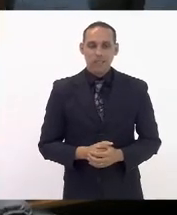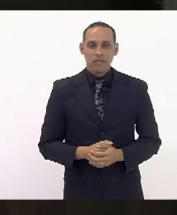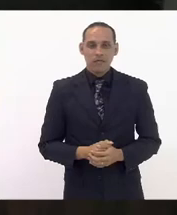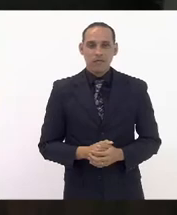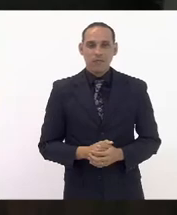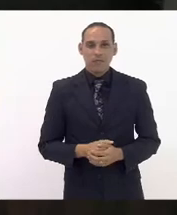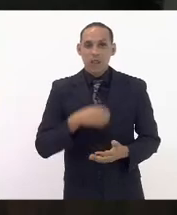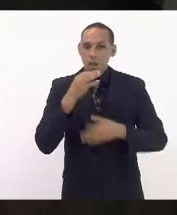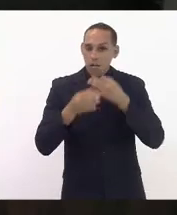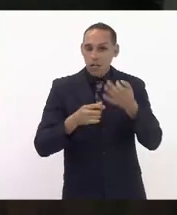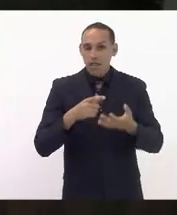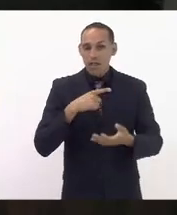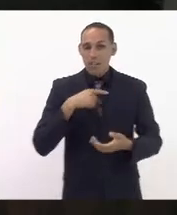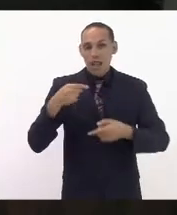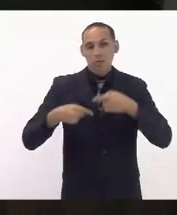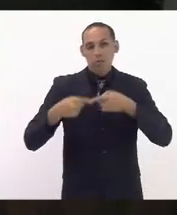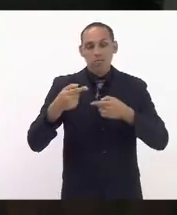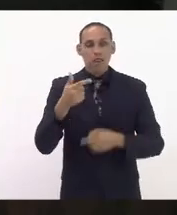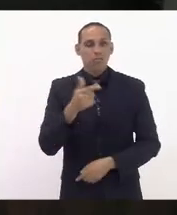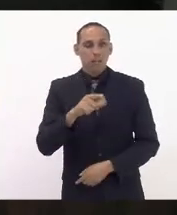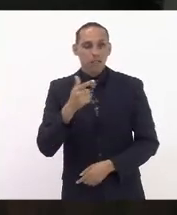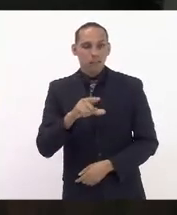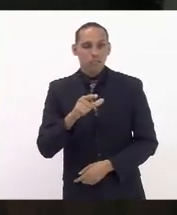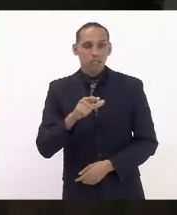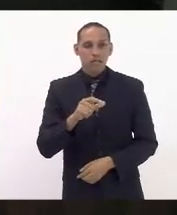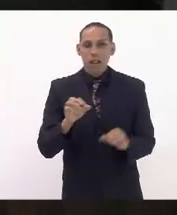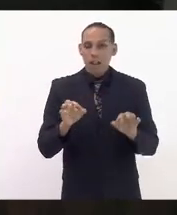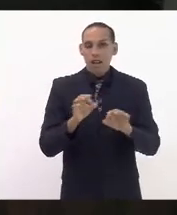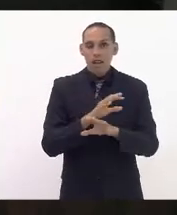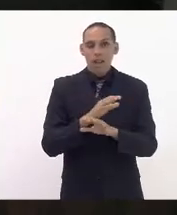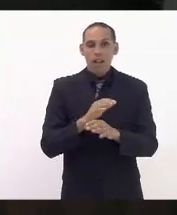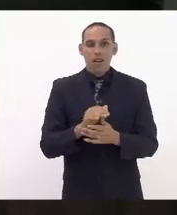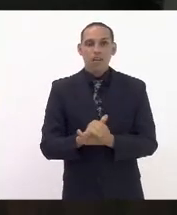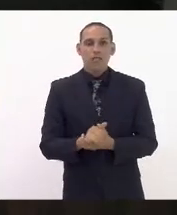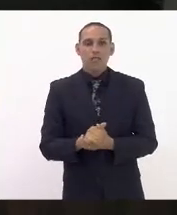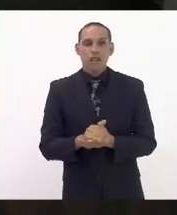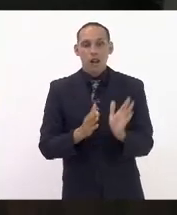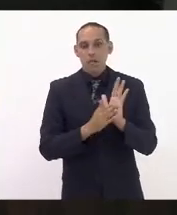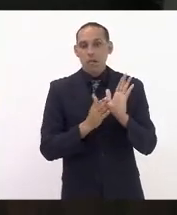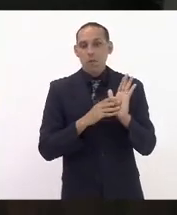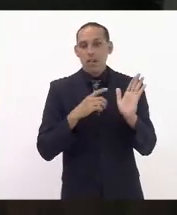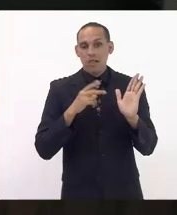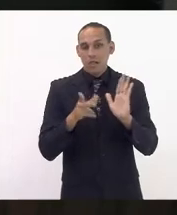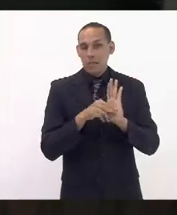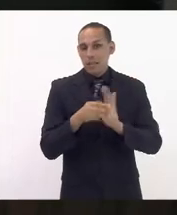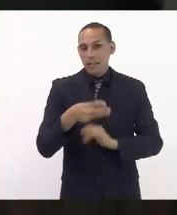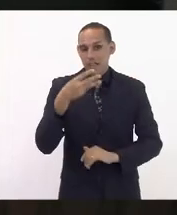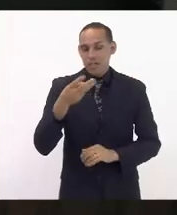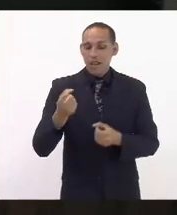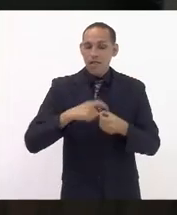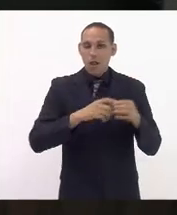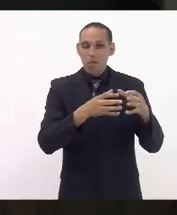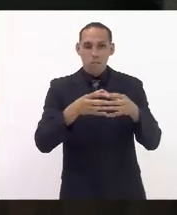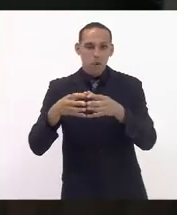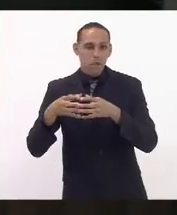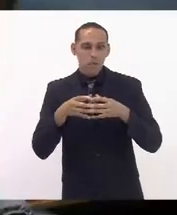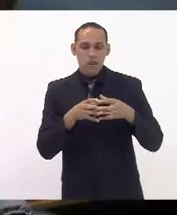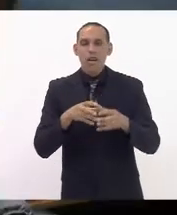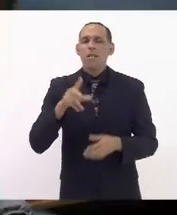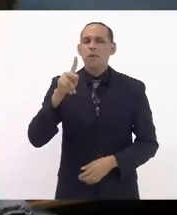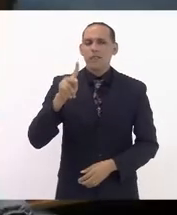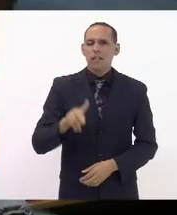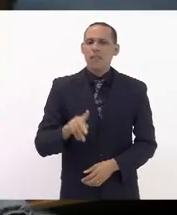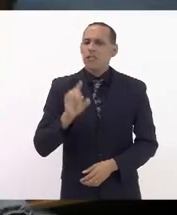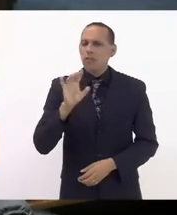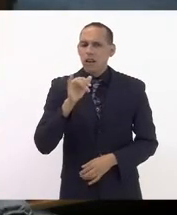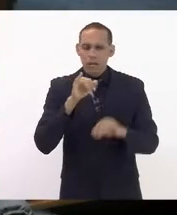Com os pareceres emitidos em discussão, não havendo quem queira discutir, encerra a discussão, o presidente de proposta recebeu 3 emendas e retorna às comissões. Senhor presidente, é só